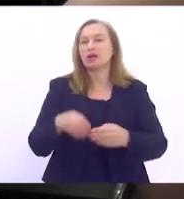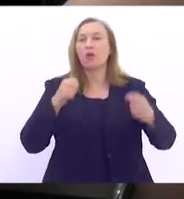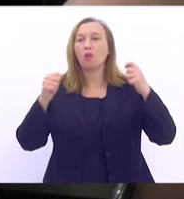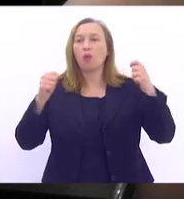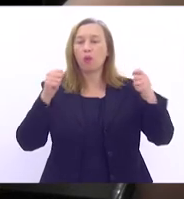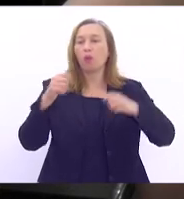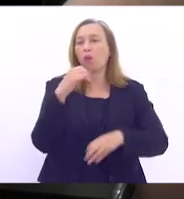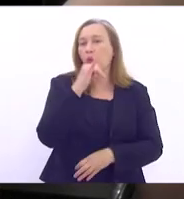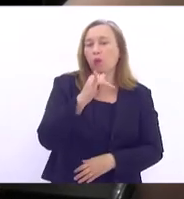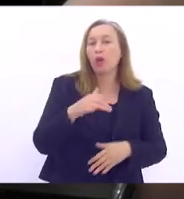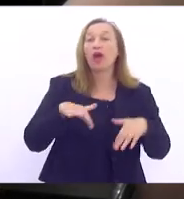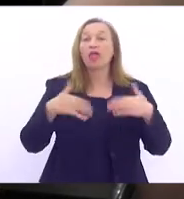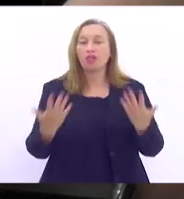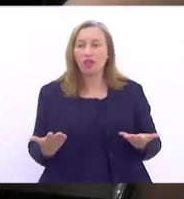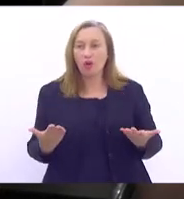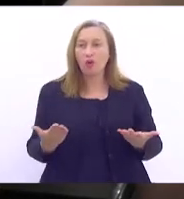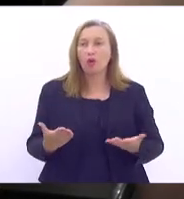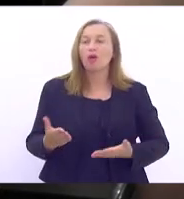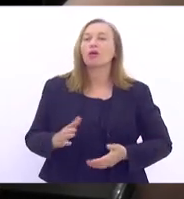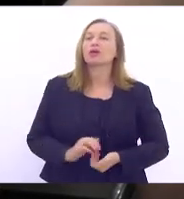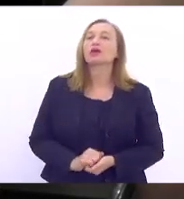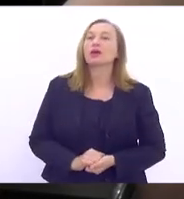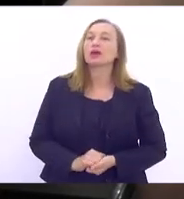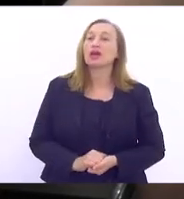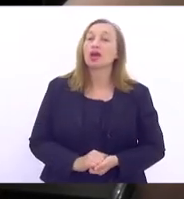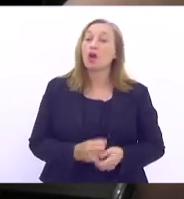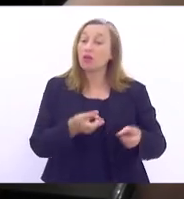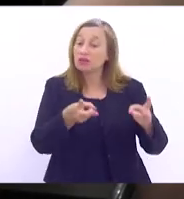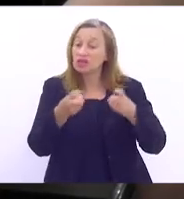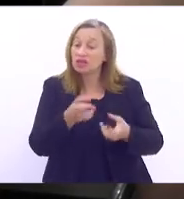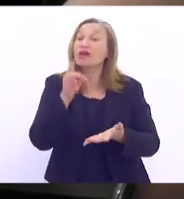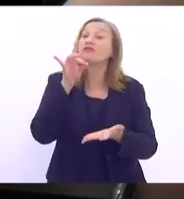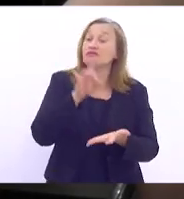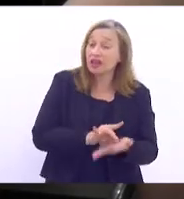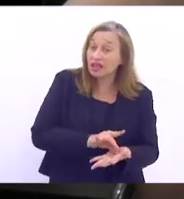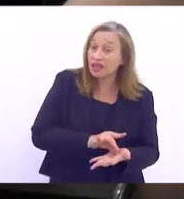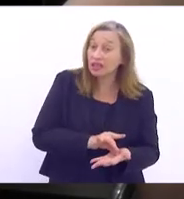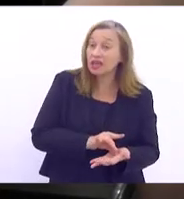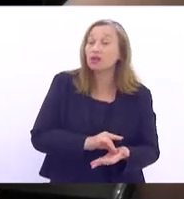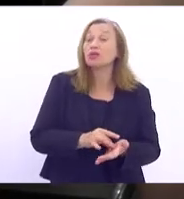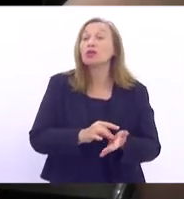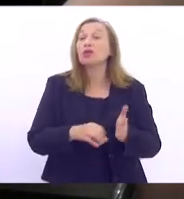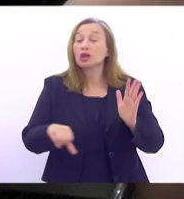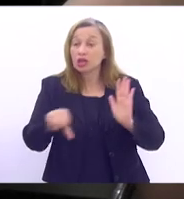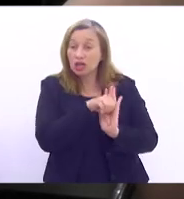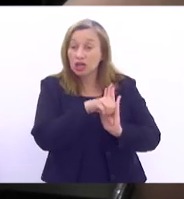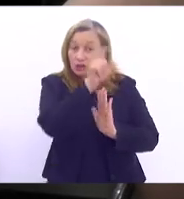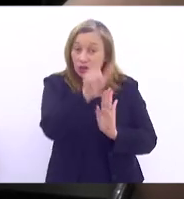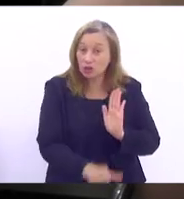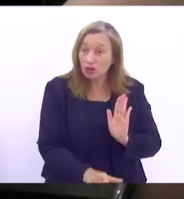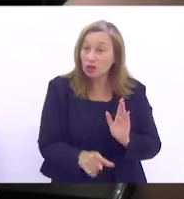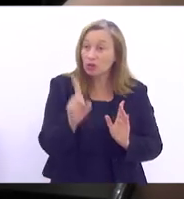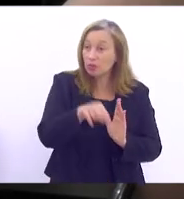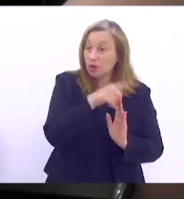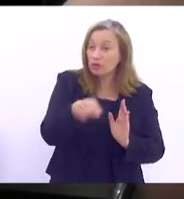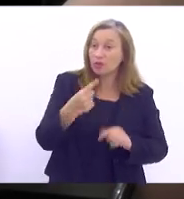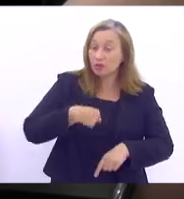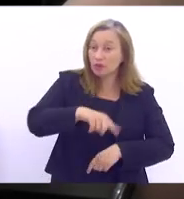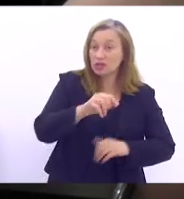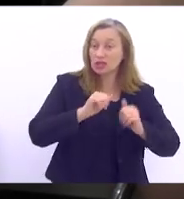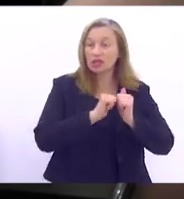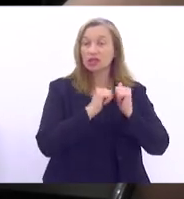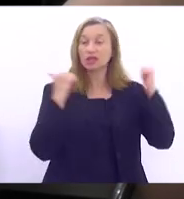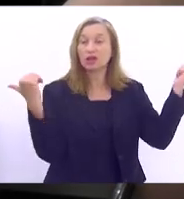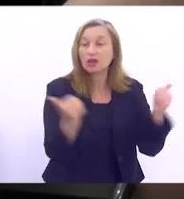Fluminense. Então a intenção maior é identificar o real agressor, o criminoso, e proibir que esse criminoso possa frequentar não só a